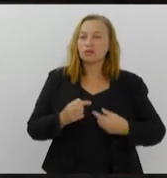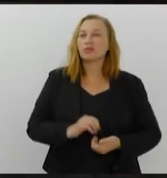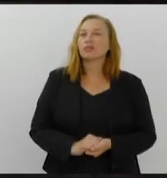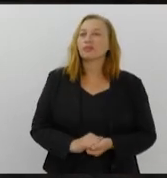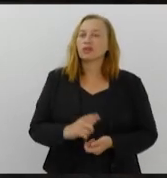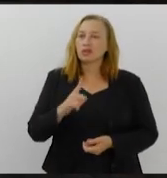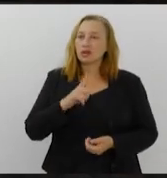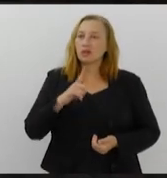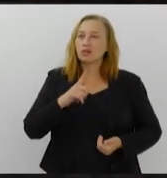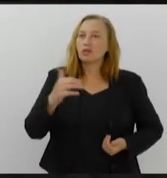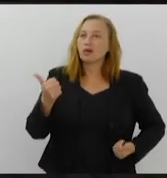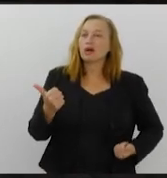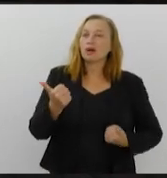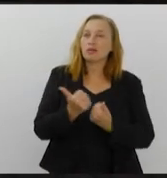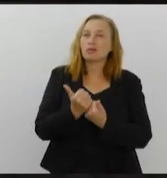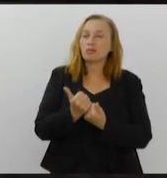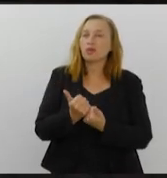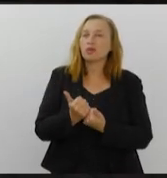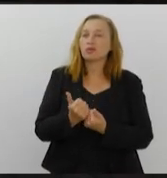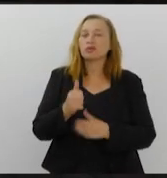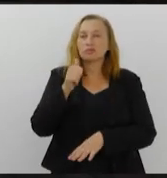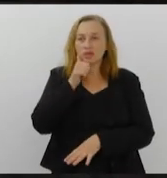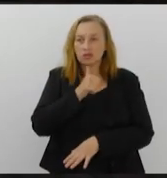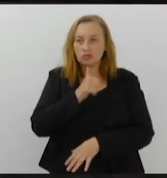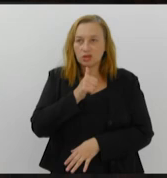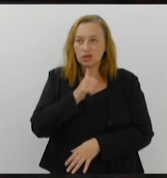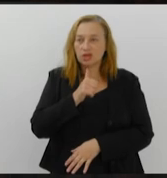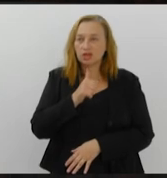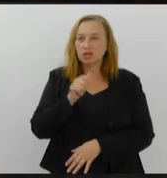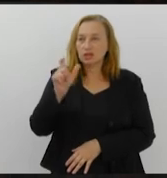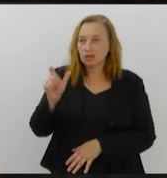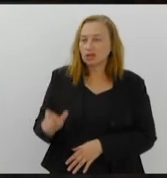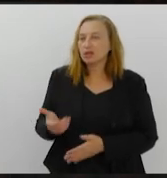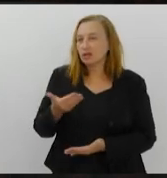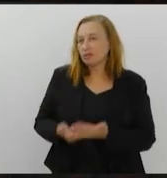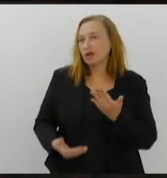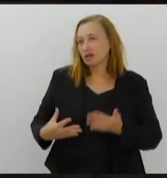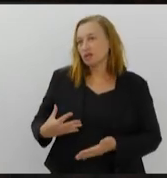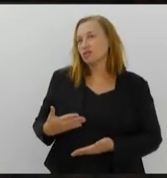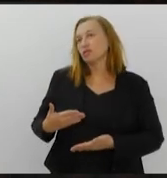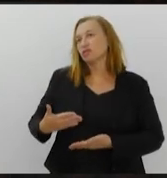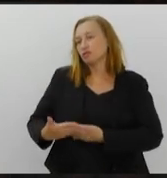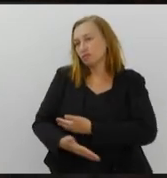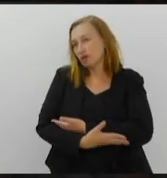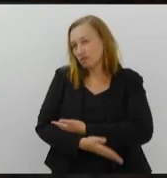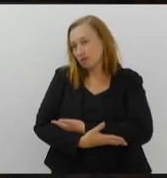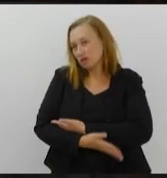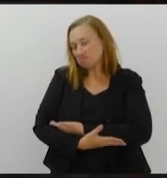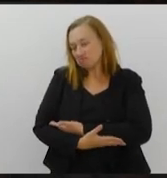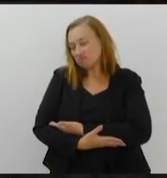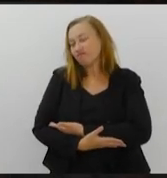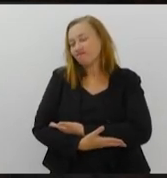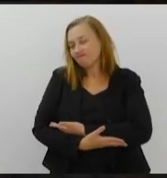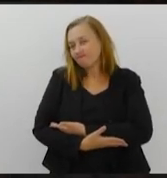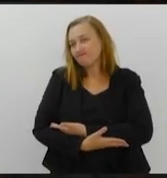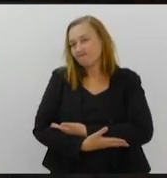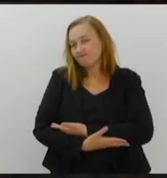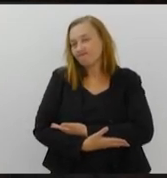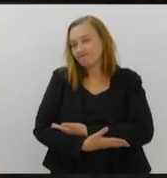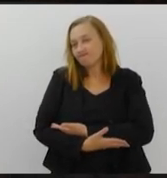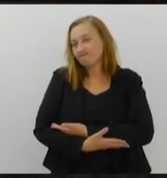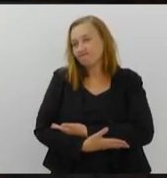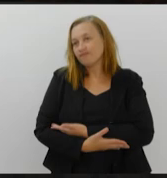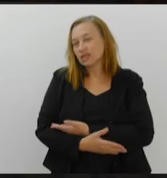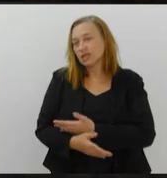aí um amparo para essas mulheres que perdem os seus bebês, poder pelo menos... faz parte